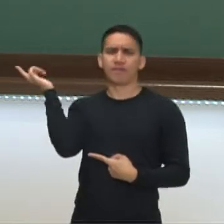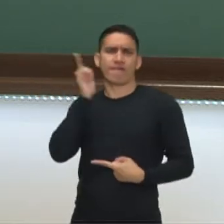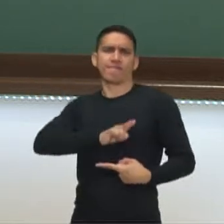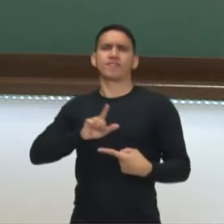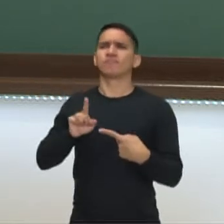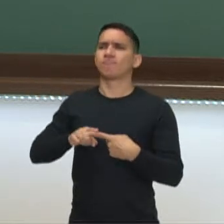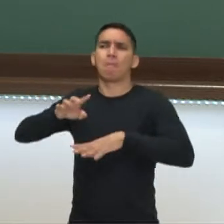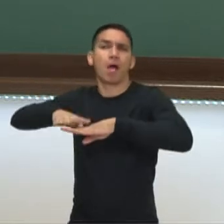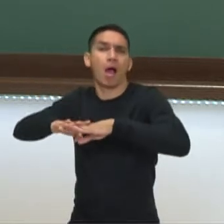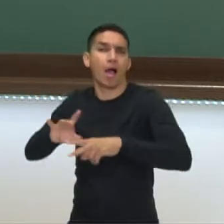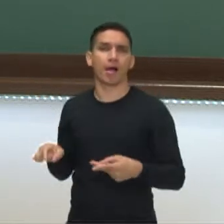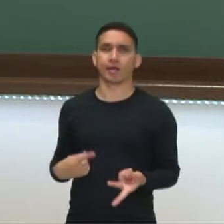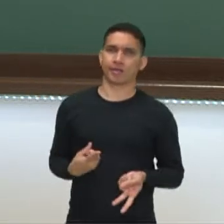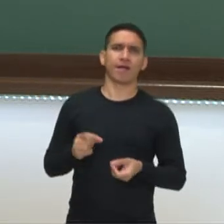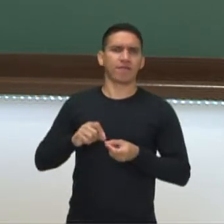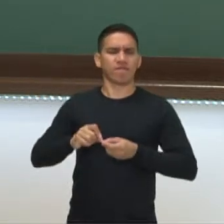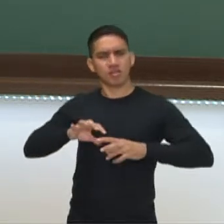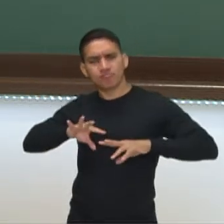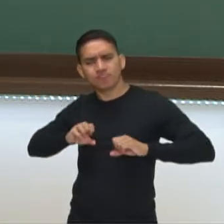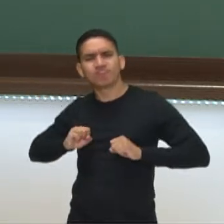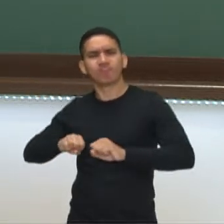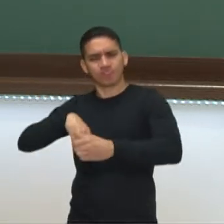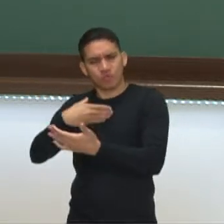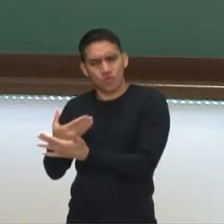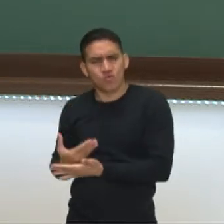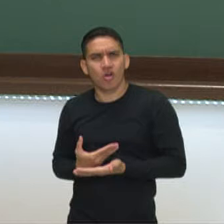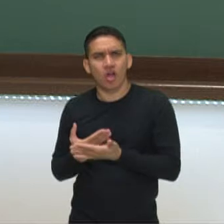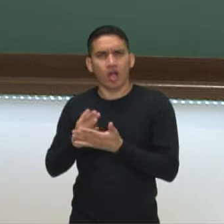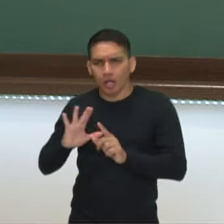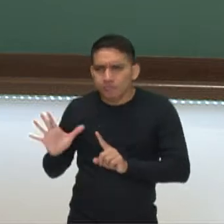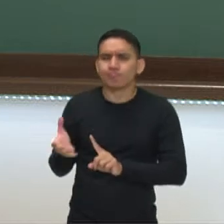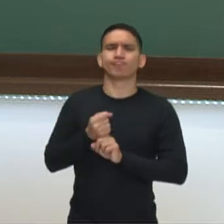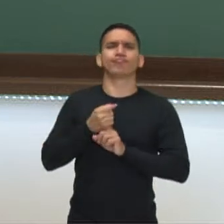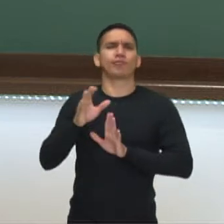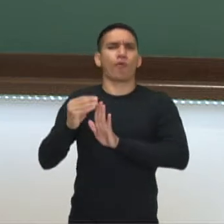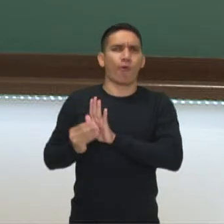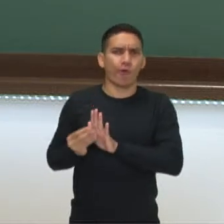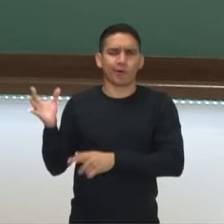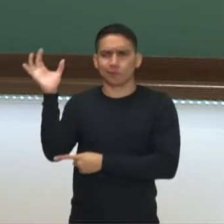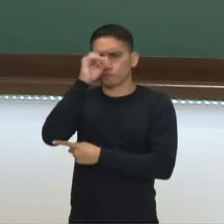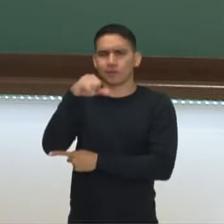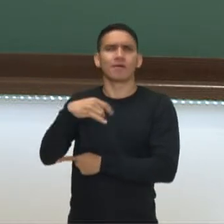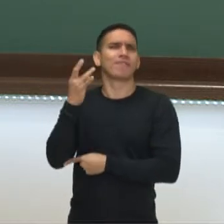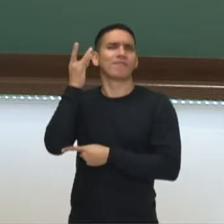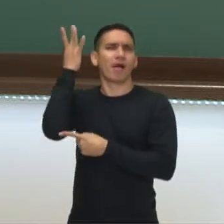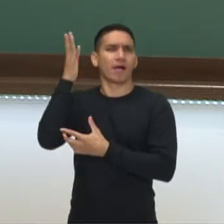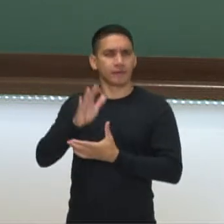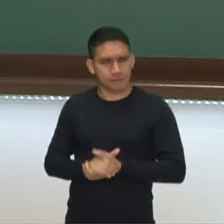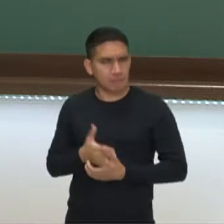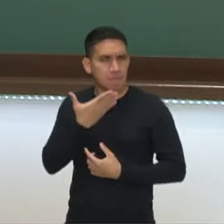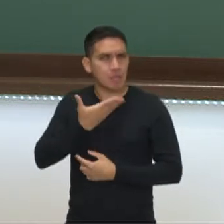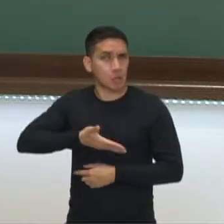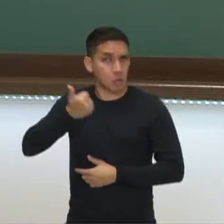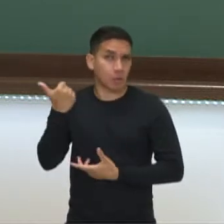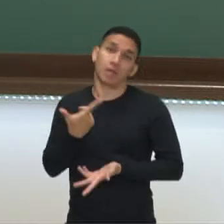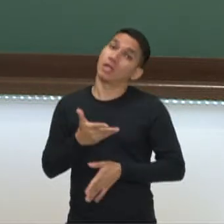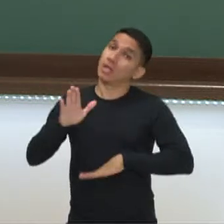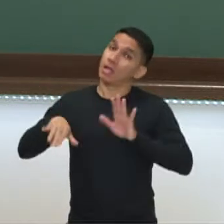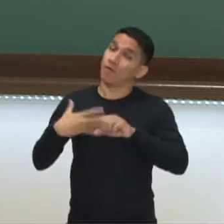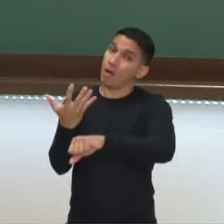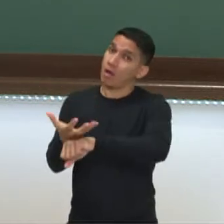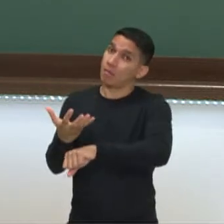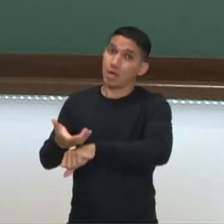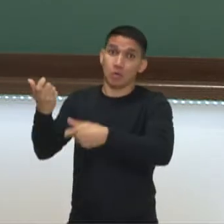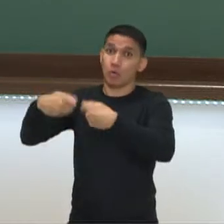aí resolver, se apropriar dos conteúdos, né? Se apropriar da aprendizagem de uma forma muito bacana. Então, talvez em matemática você